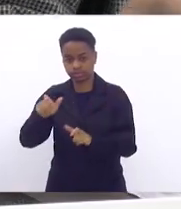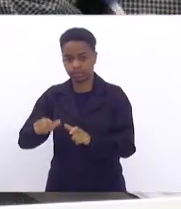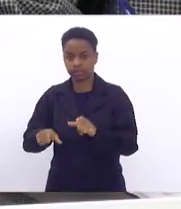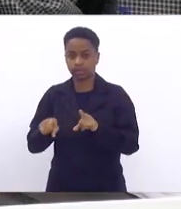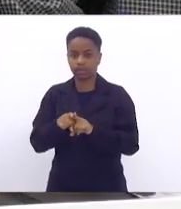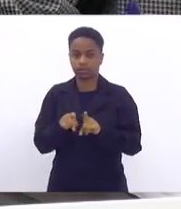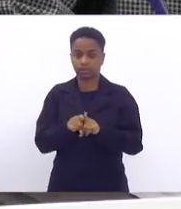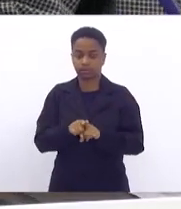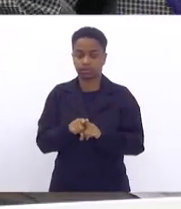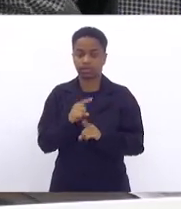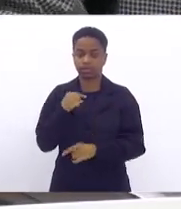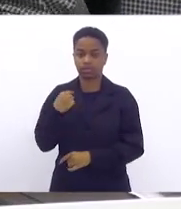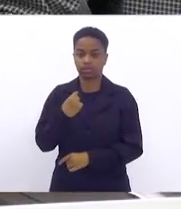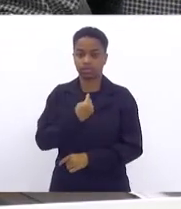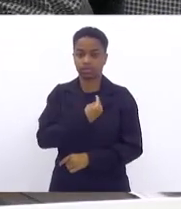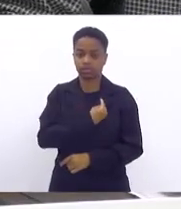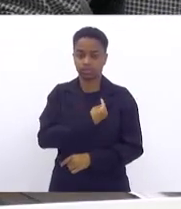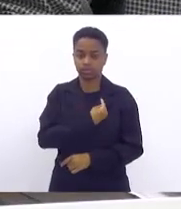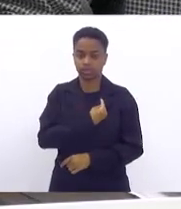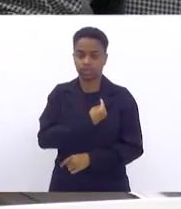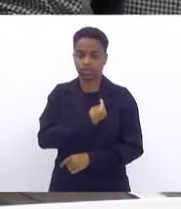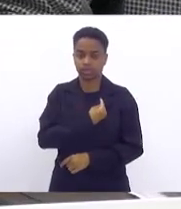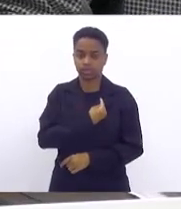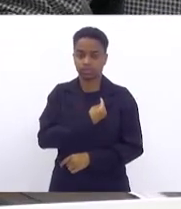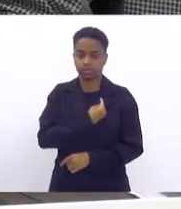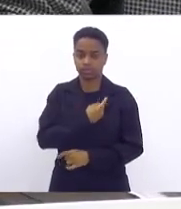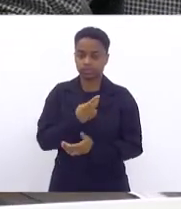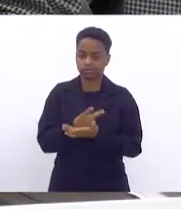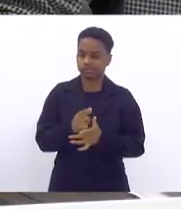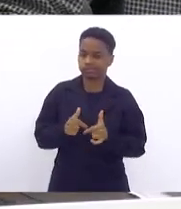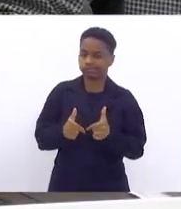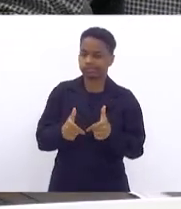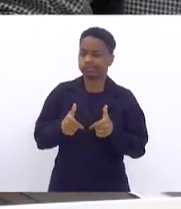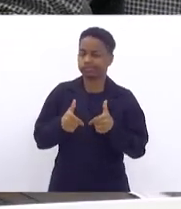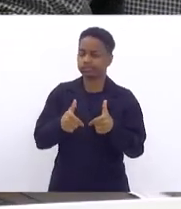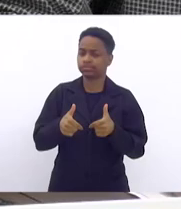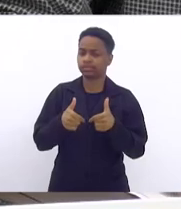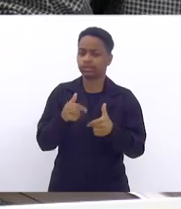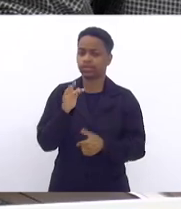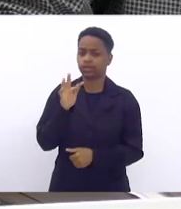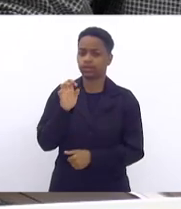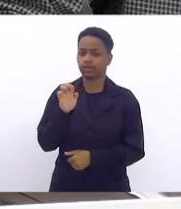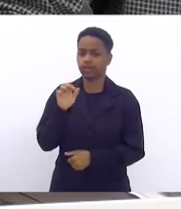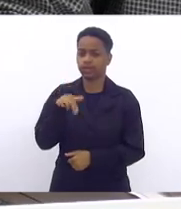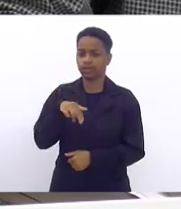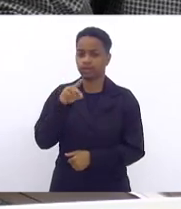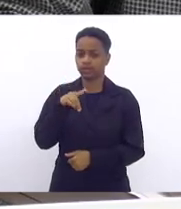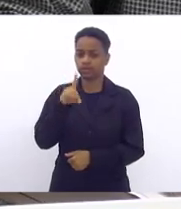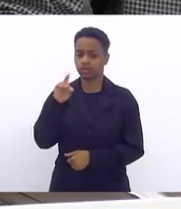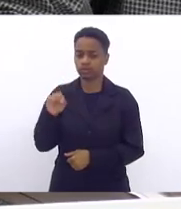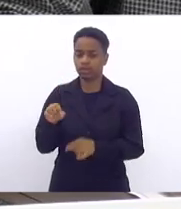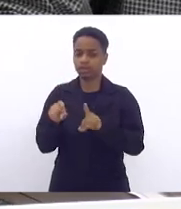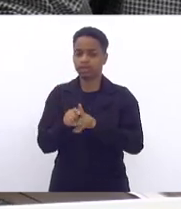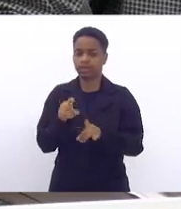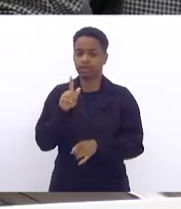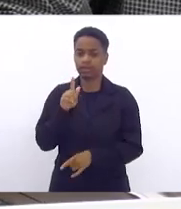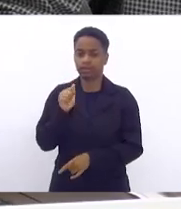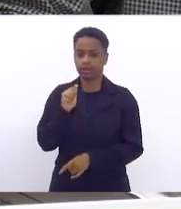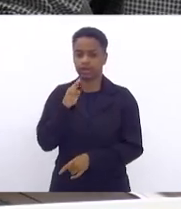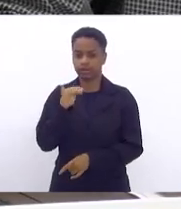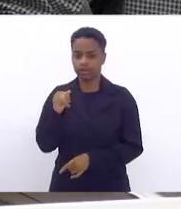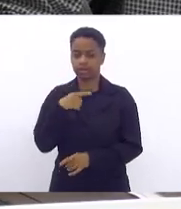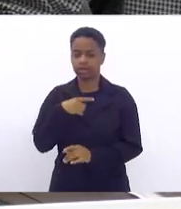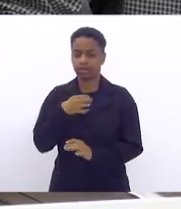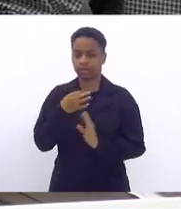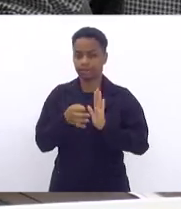do nosso incansável assessor Fernando, mas também da Gabi, etc., um parecer muito